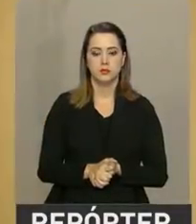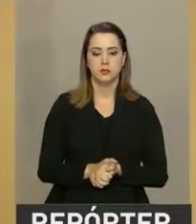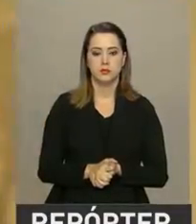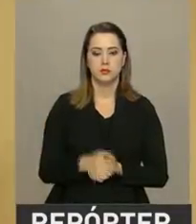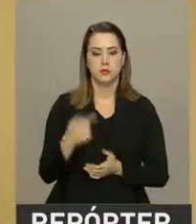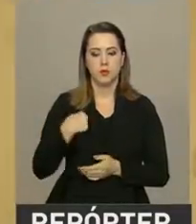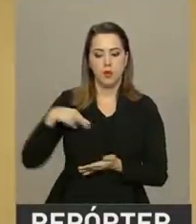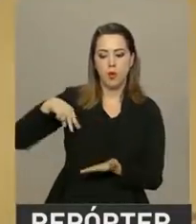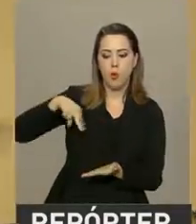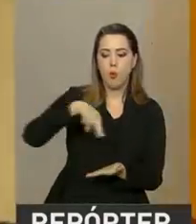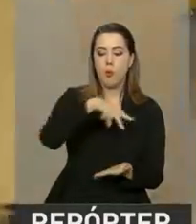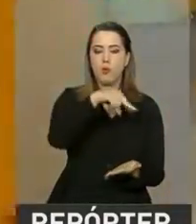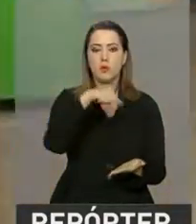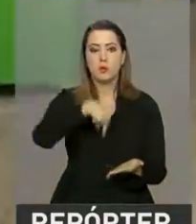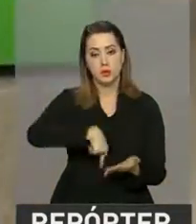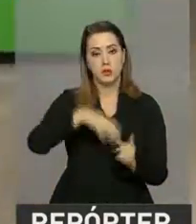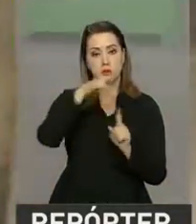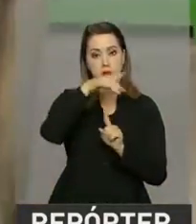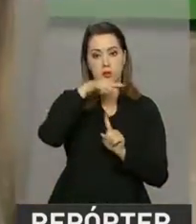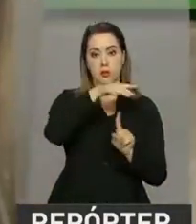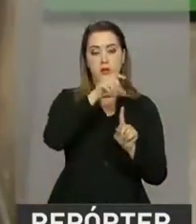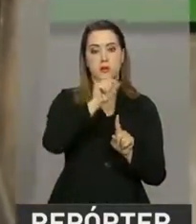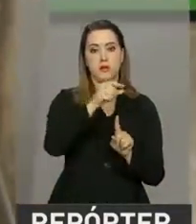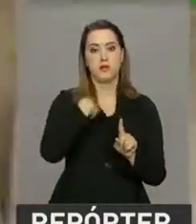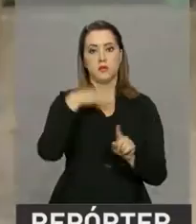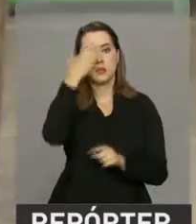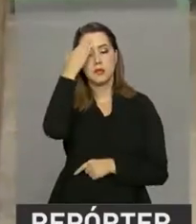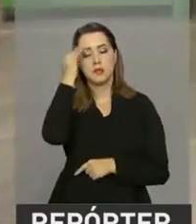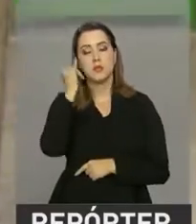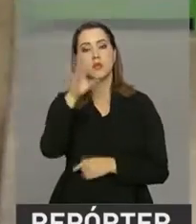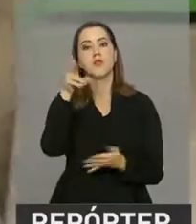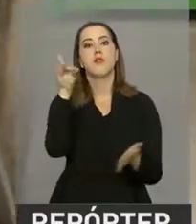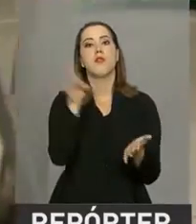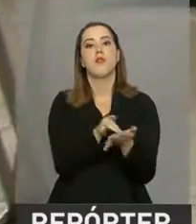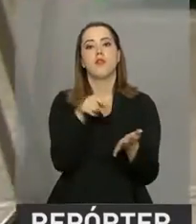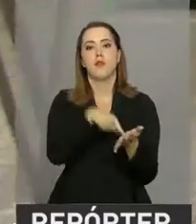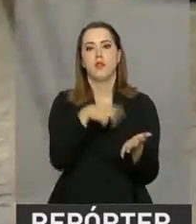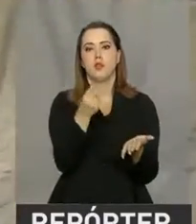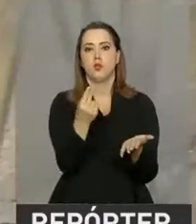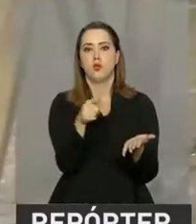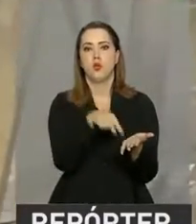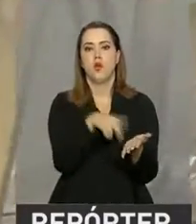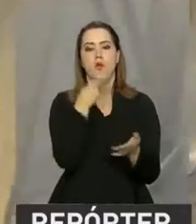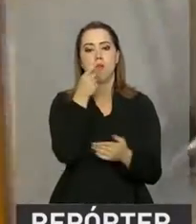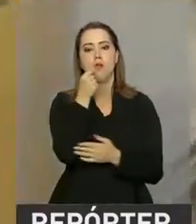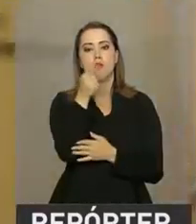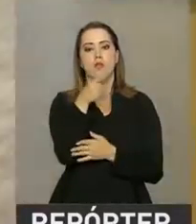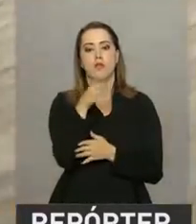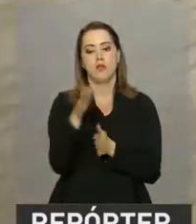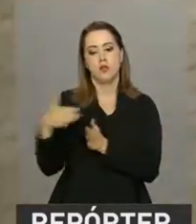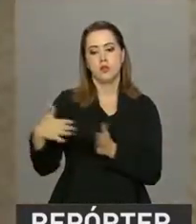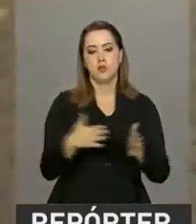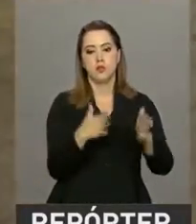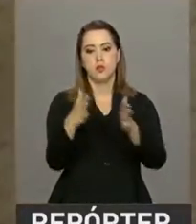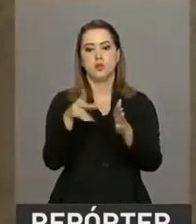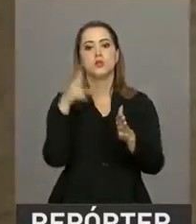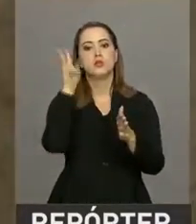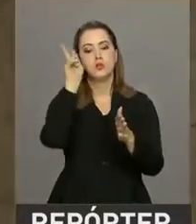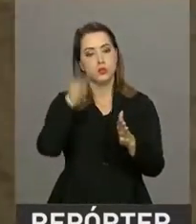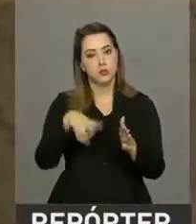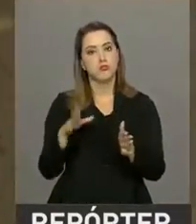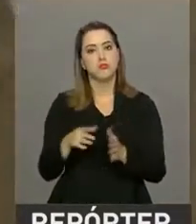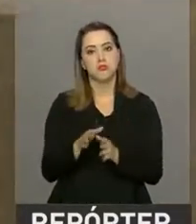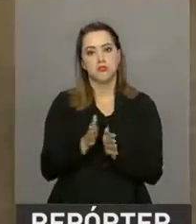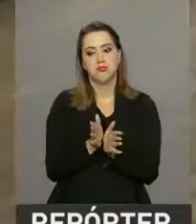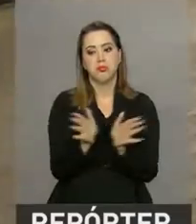Tô caminhando aqui pela Feira de São Cristóvão para saber se o que está aqui no aplicativo é verdade. Aqui diz que os corredores são acessíveis. A gente vê que, de fato,